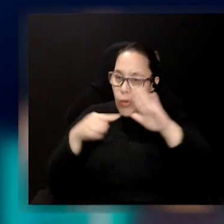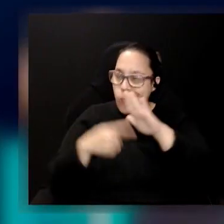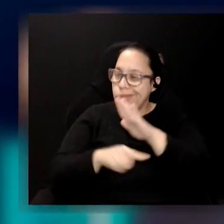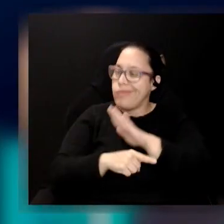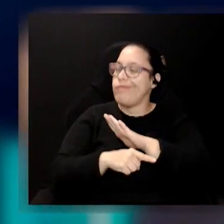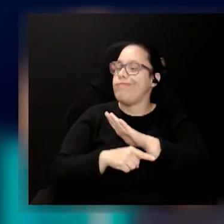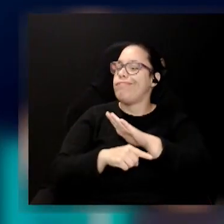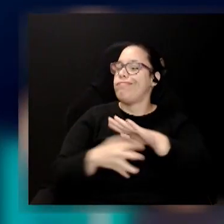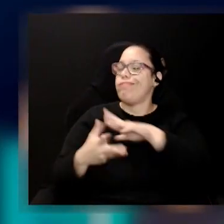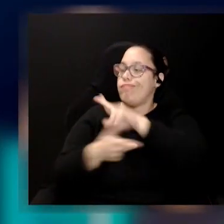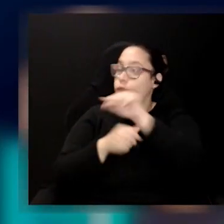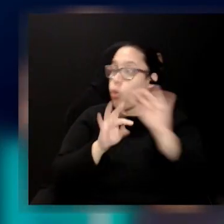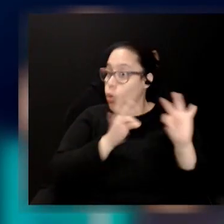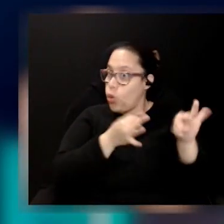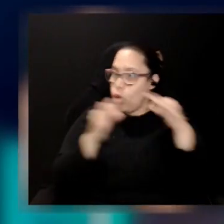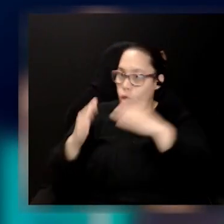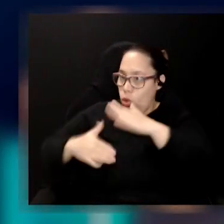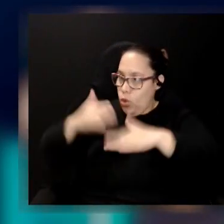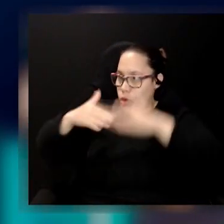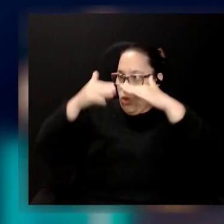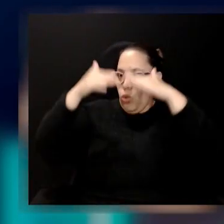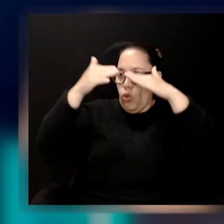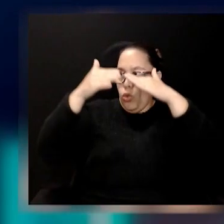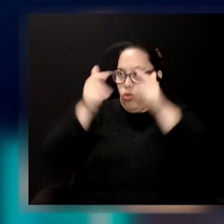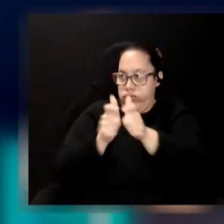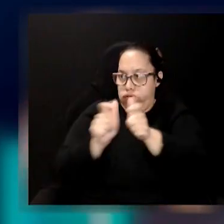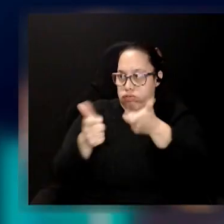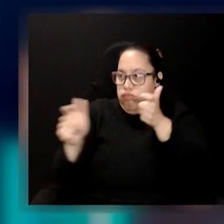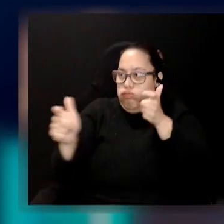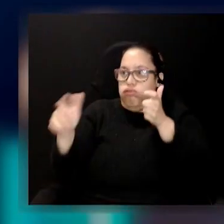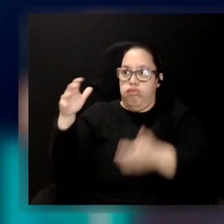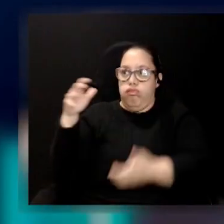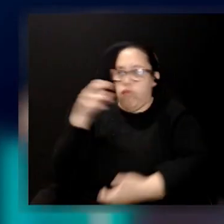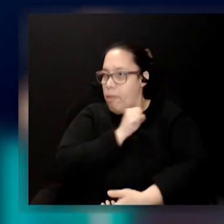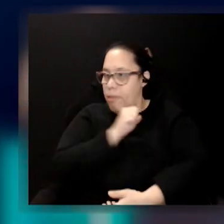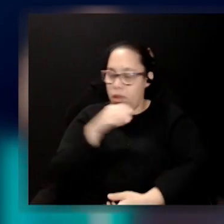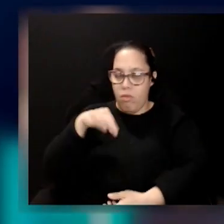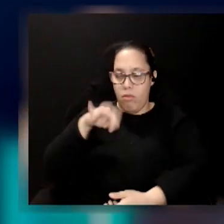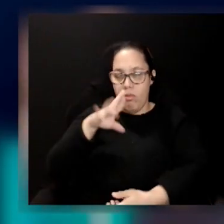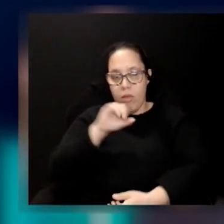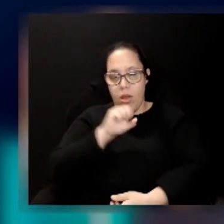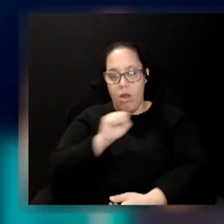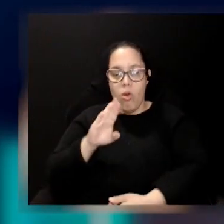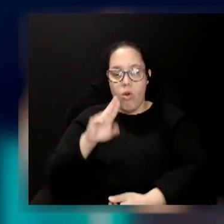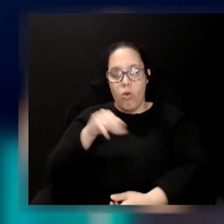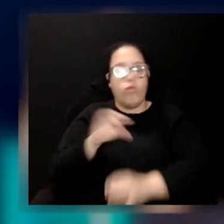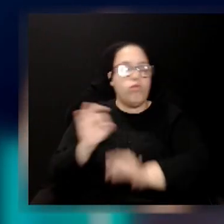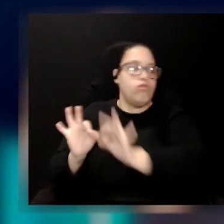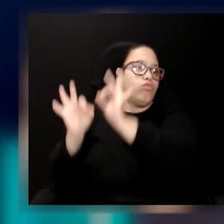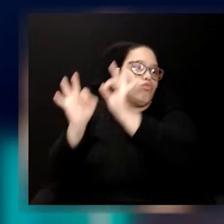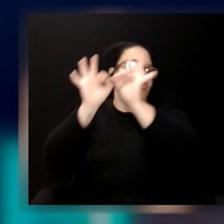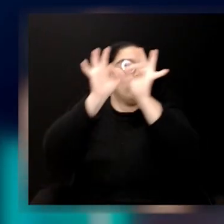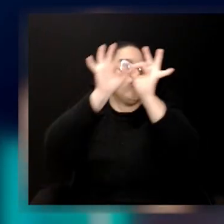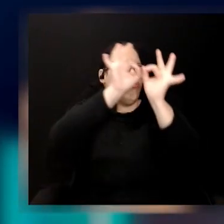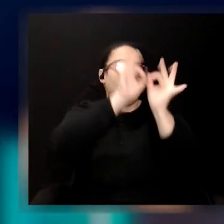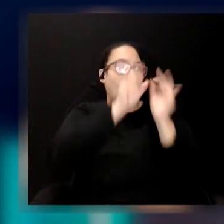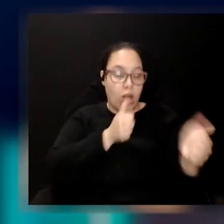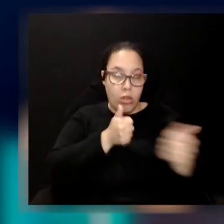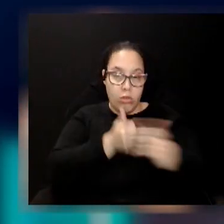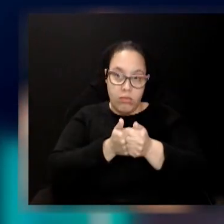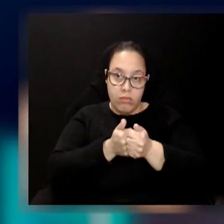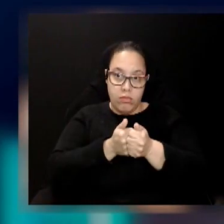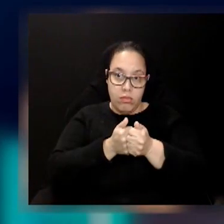tecnologia avança a passos largos, Matheus Bueno não apenas acompanha essa evolução, ele a traduz